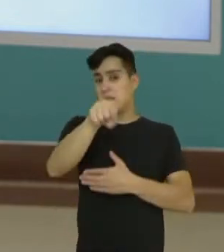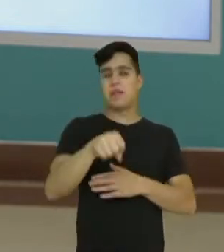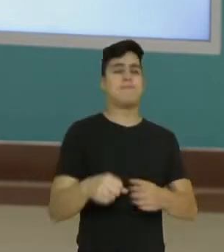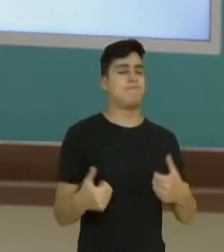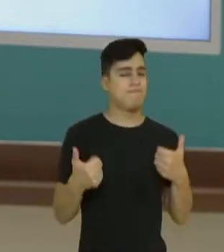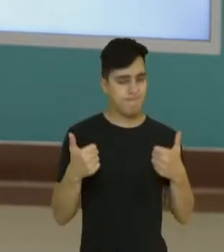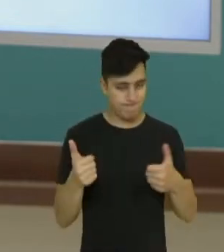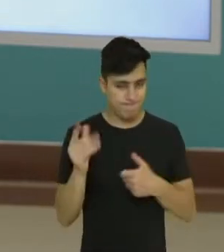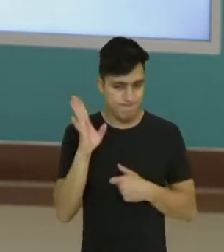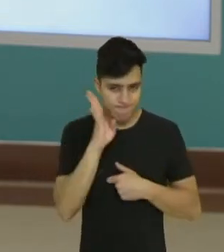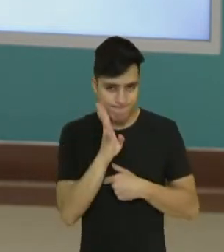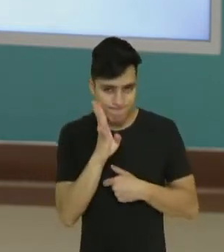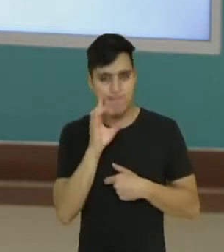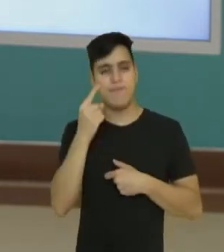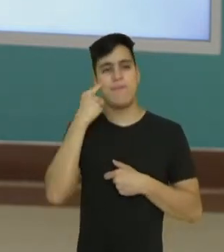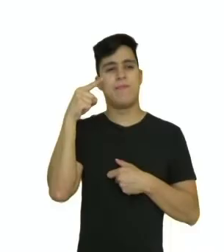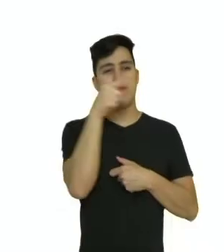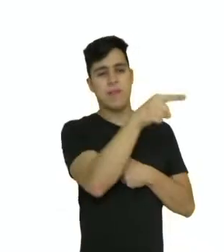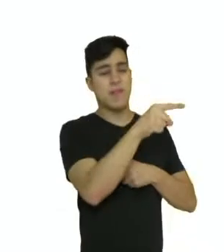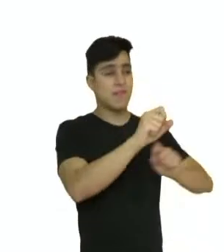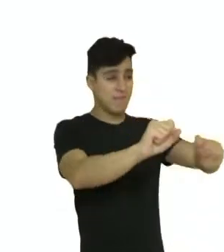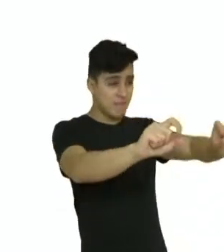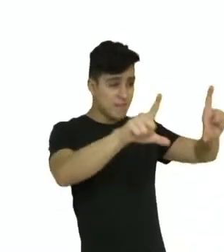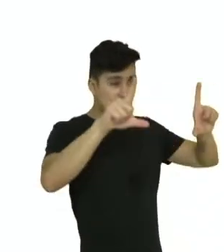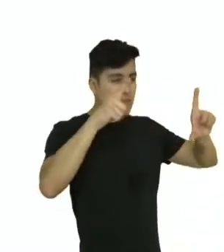legal! Então vamos olhar bem de pertinho essa imagem?